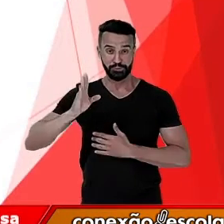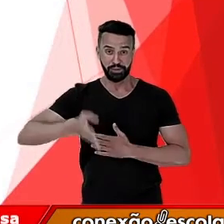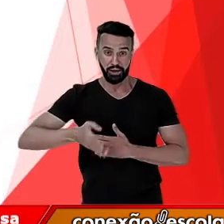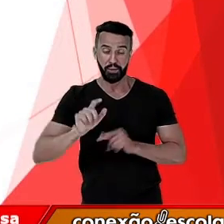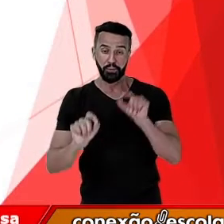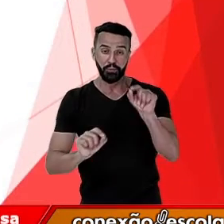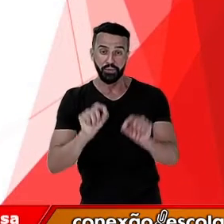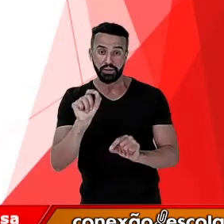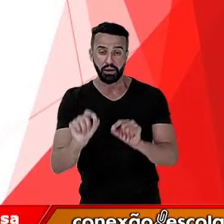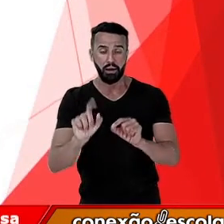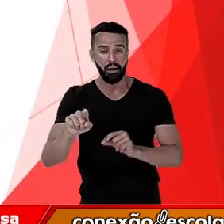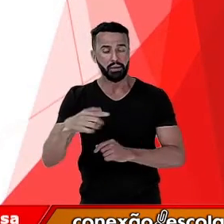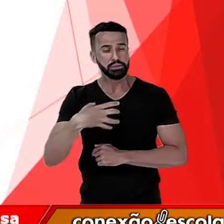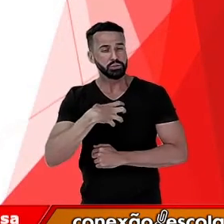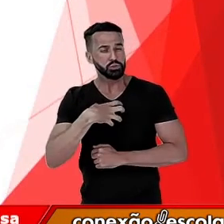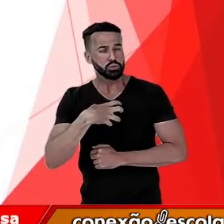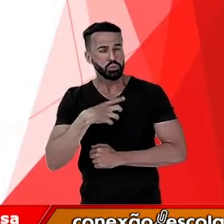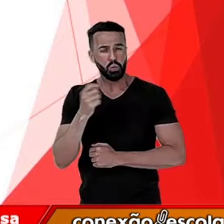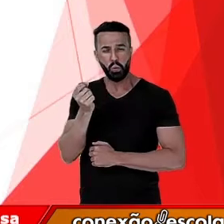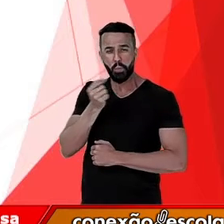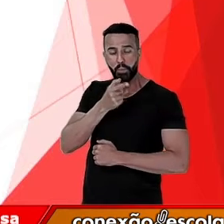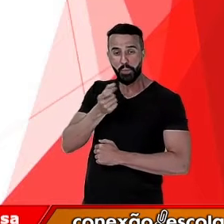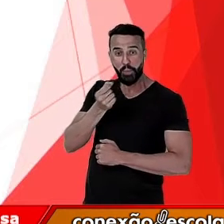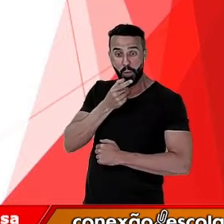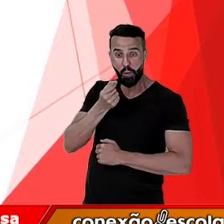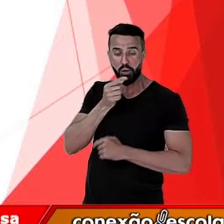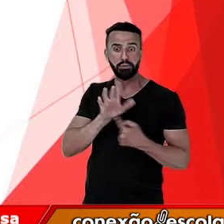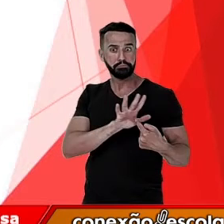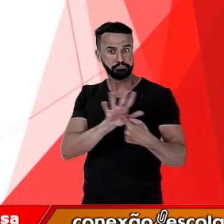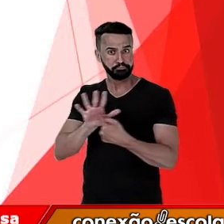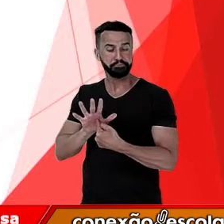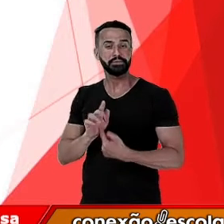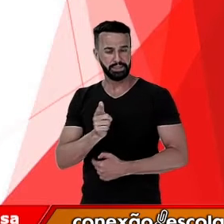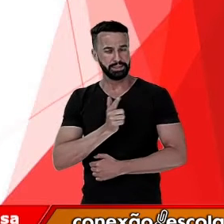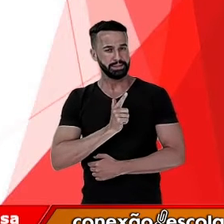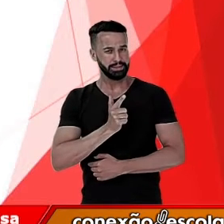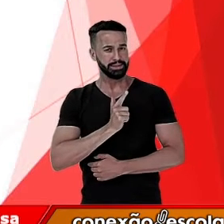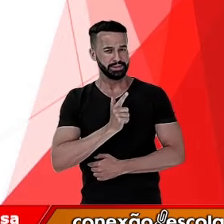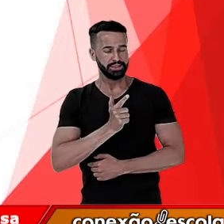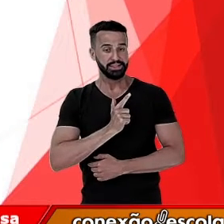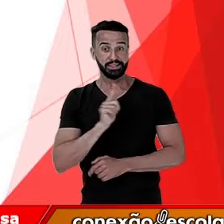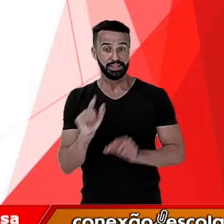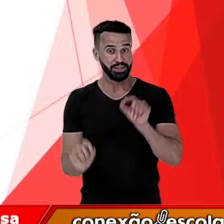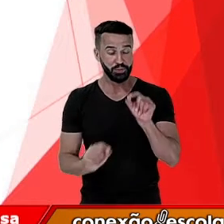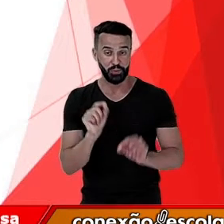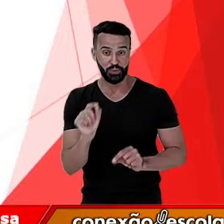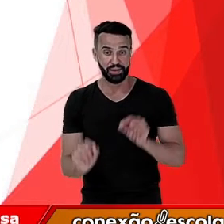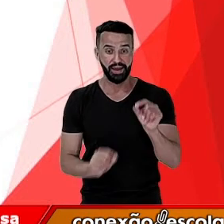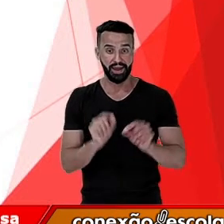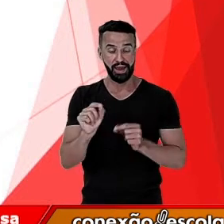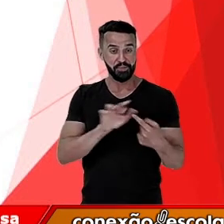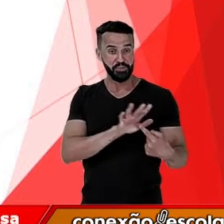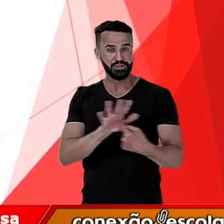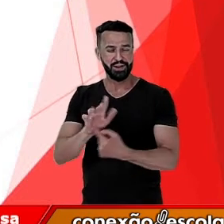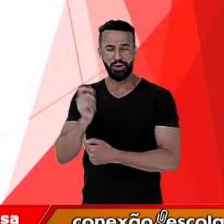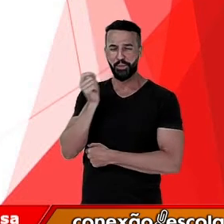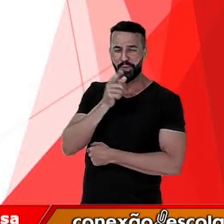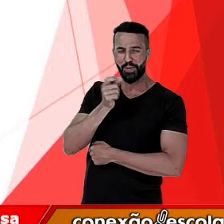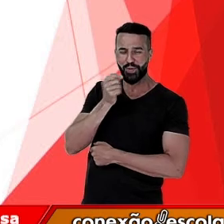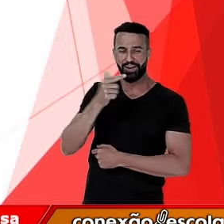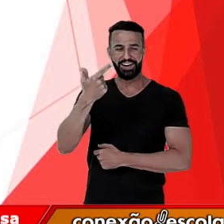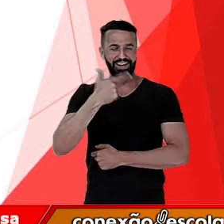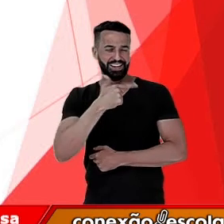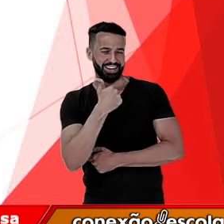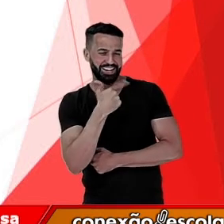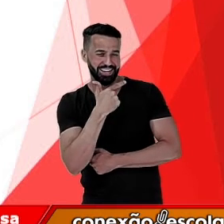tem um efeito de sentido humorístico, ou seja, ela deseja trazer humor, o riso, por meio